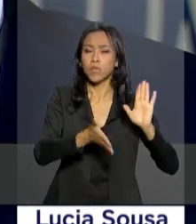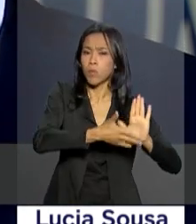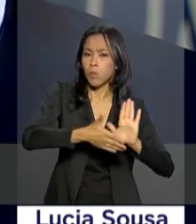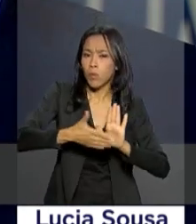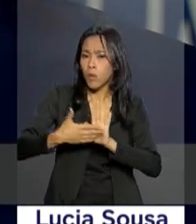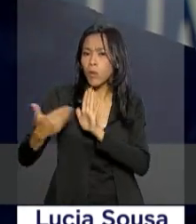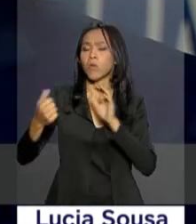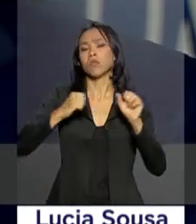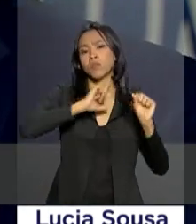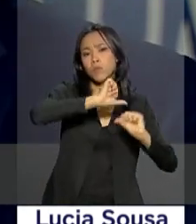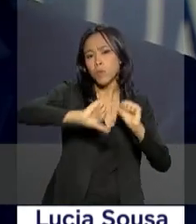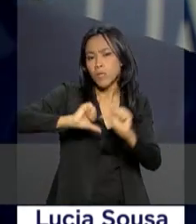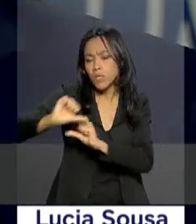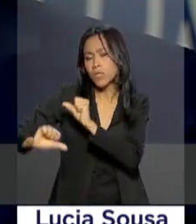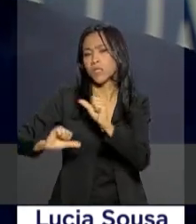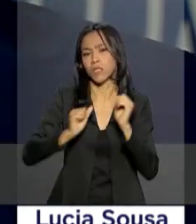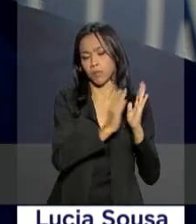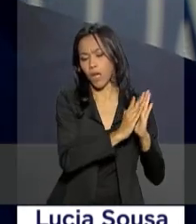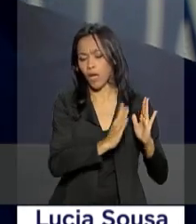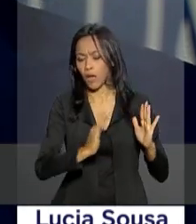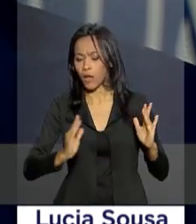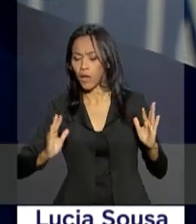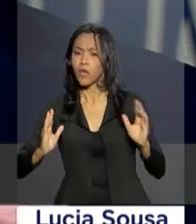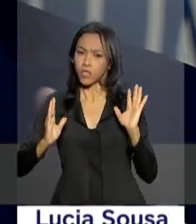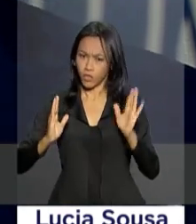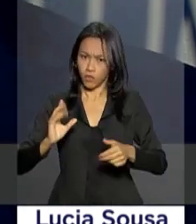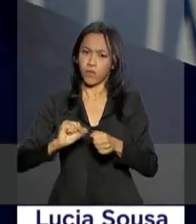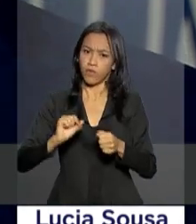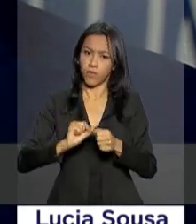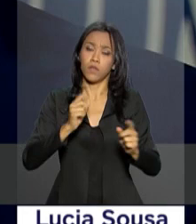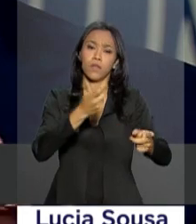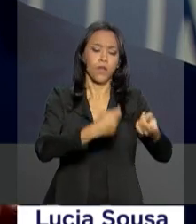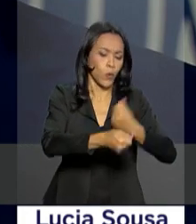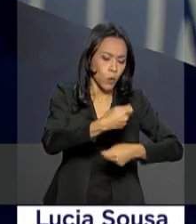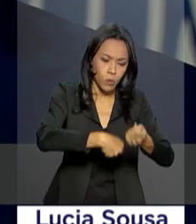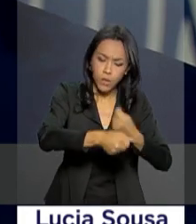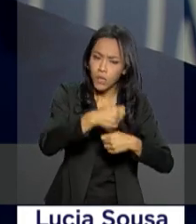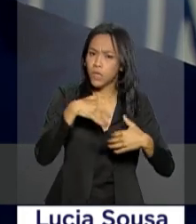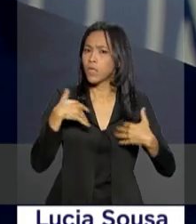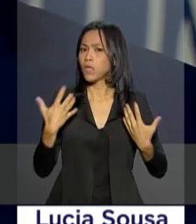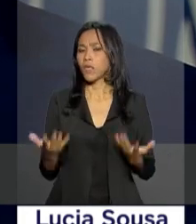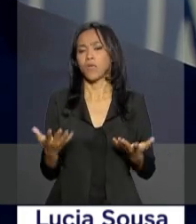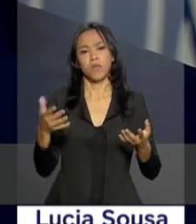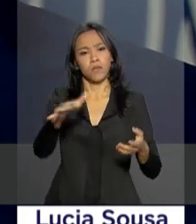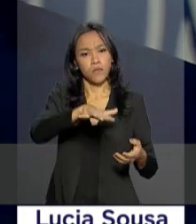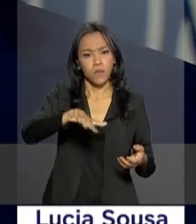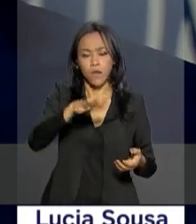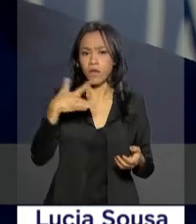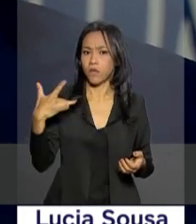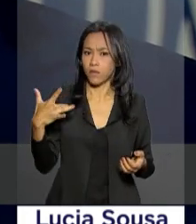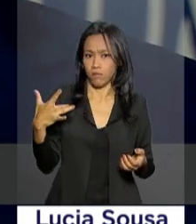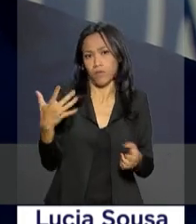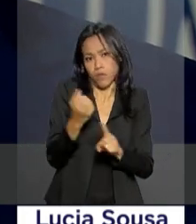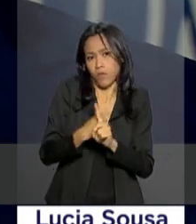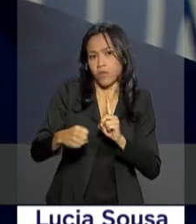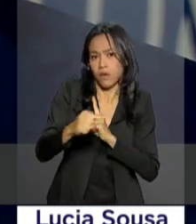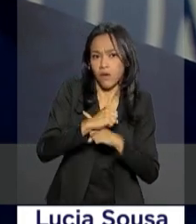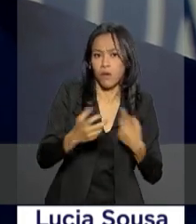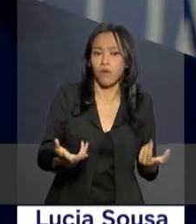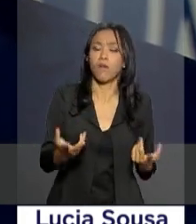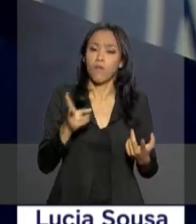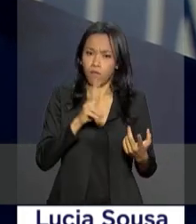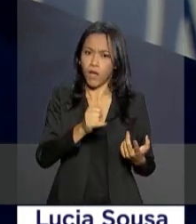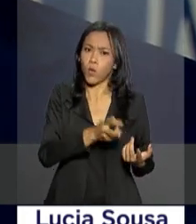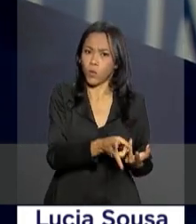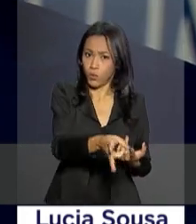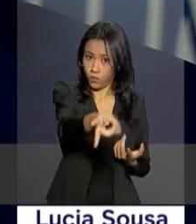modificações estruturais que nós fizemos na economia e na área social é necessariamente não ter